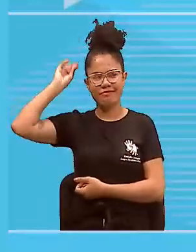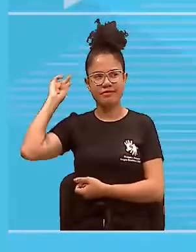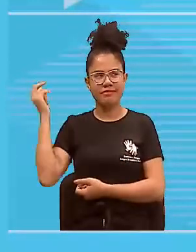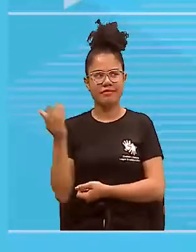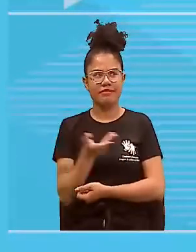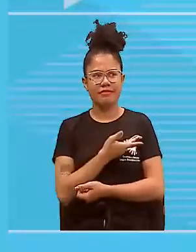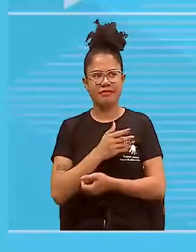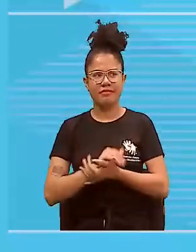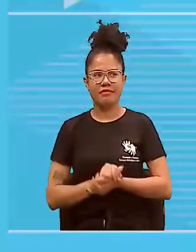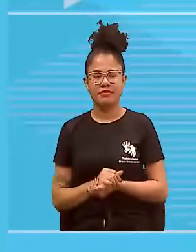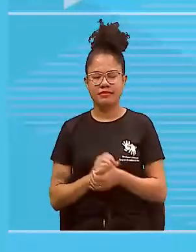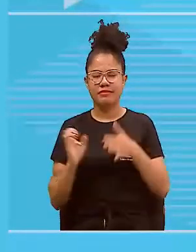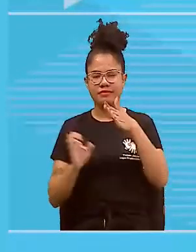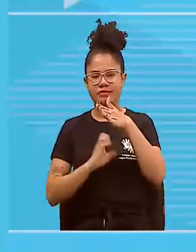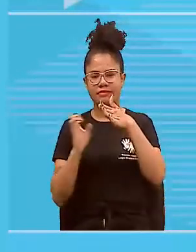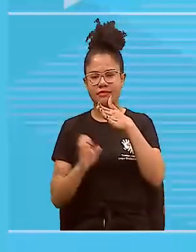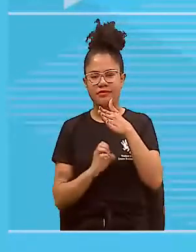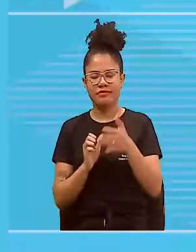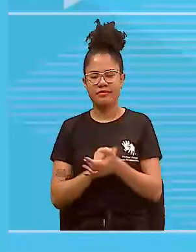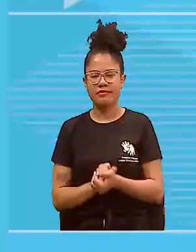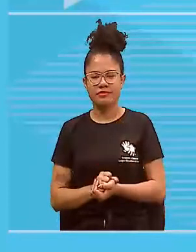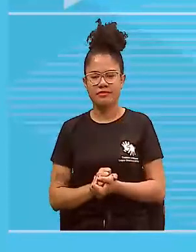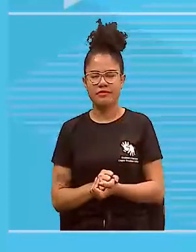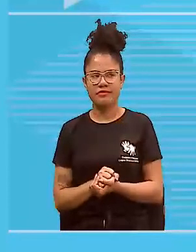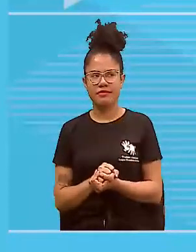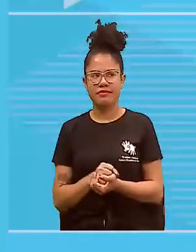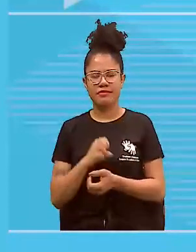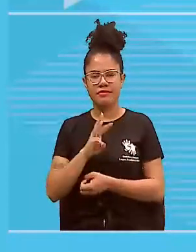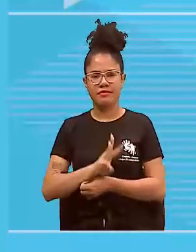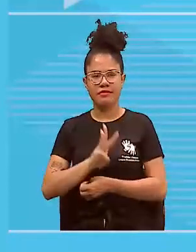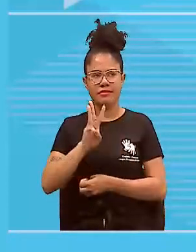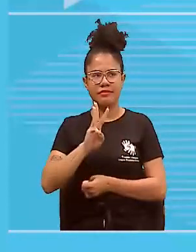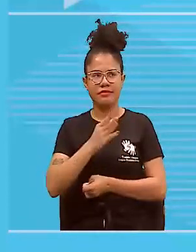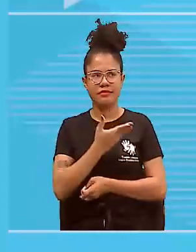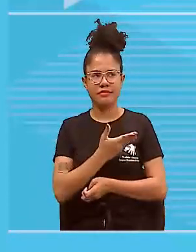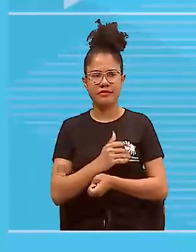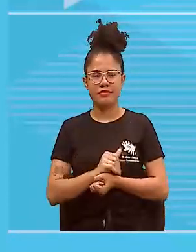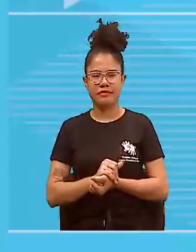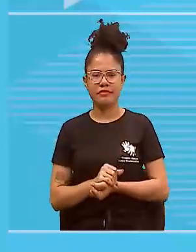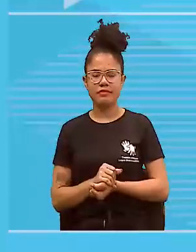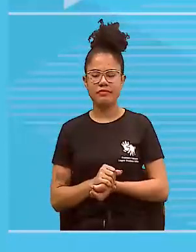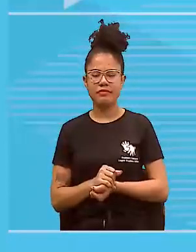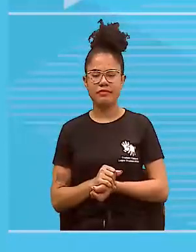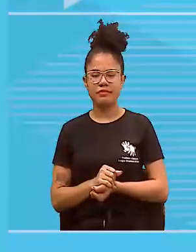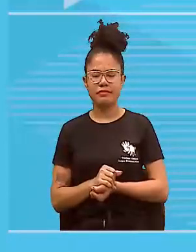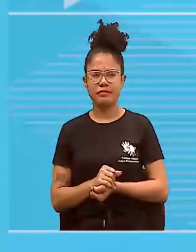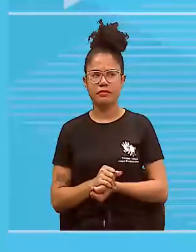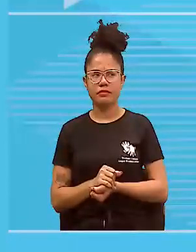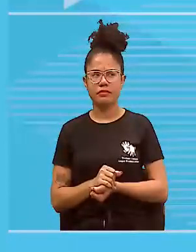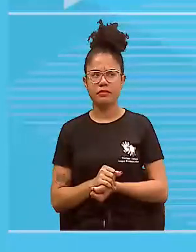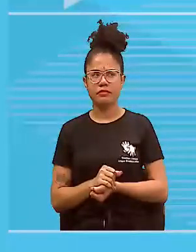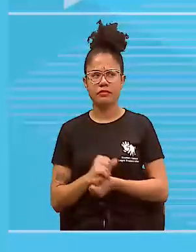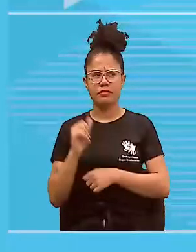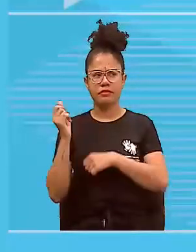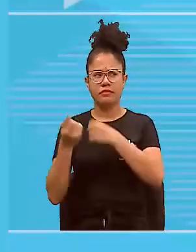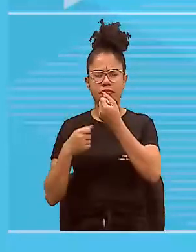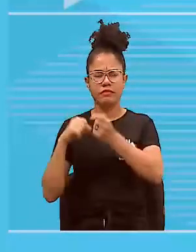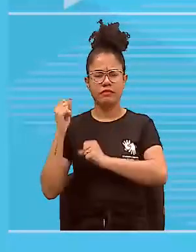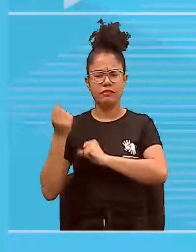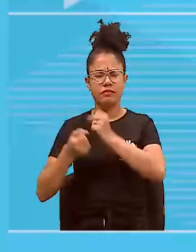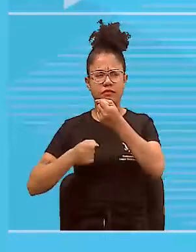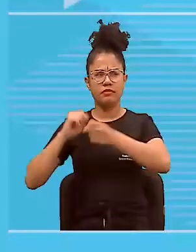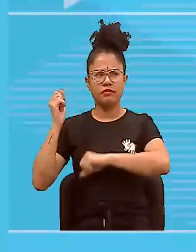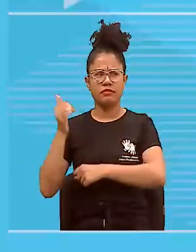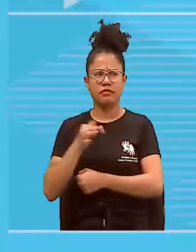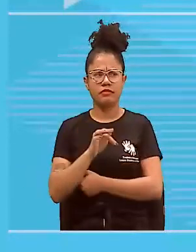pela Volkswagen tá aí ela chegou na década de 50 e uma fábrica eu acho que a fábrica da Ford né